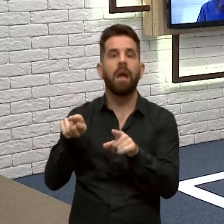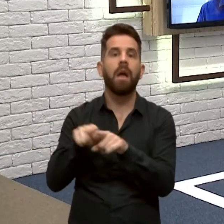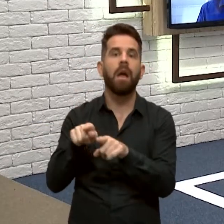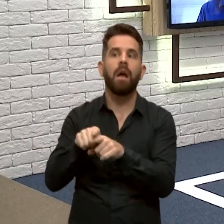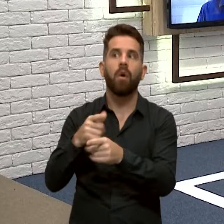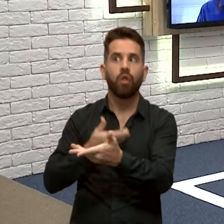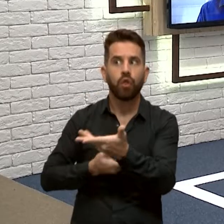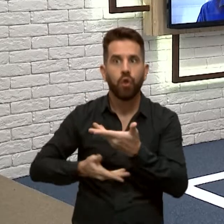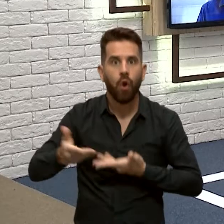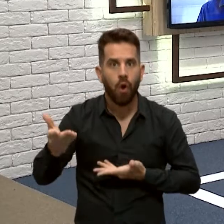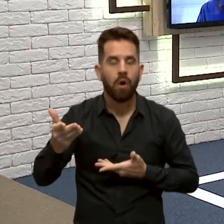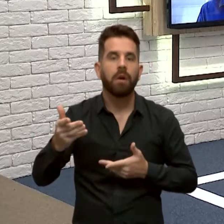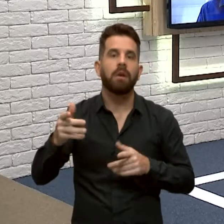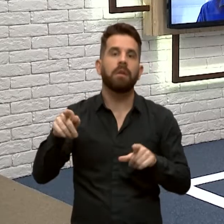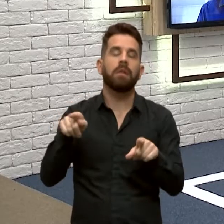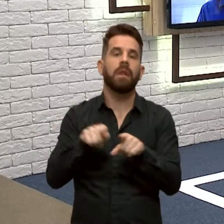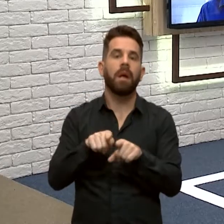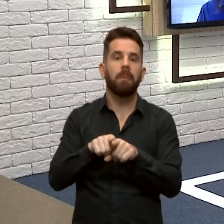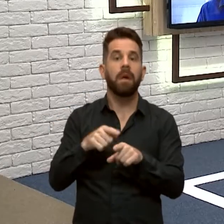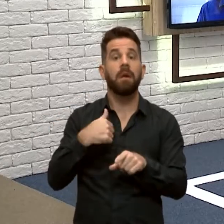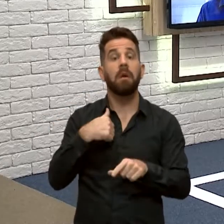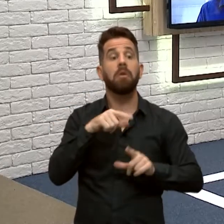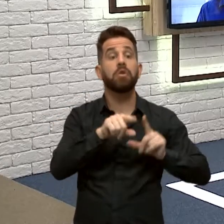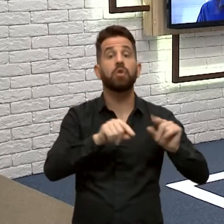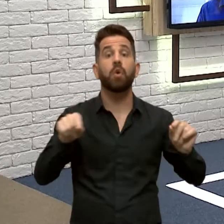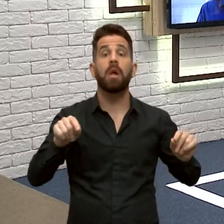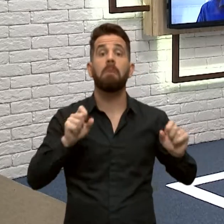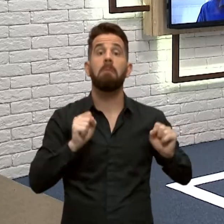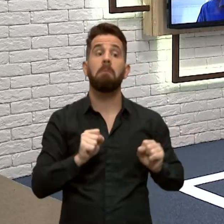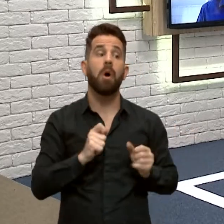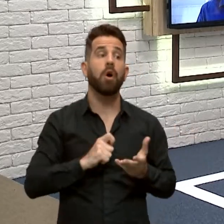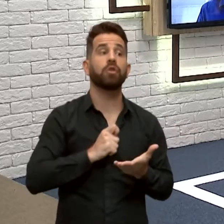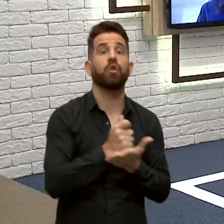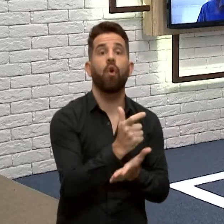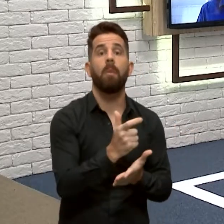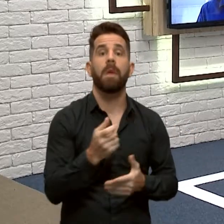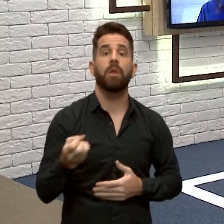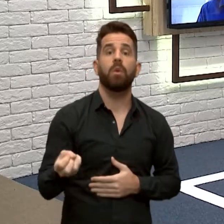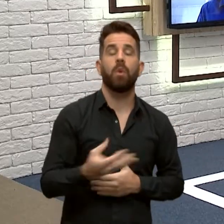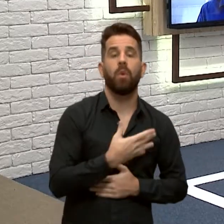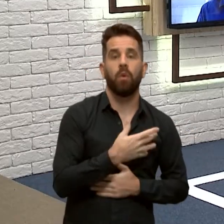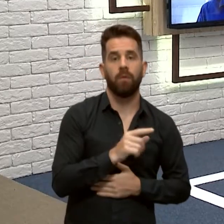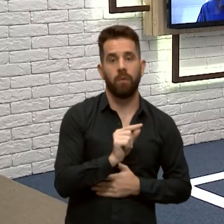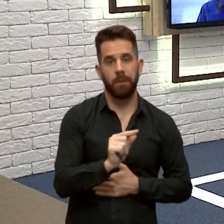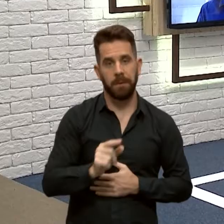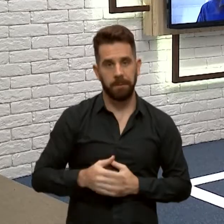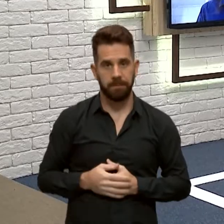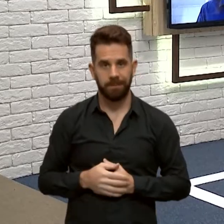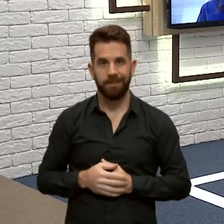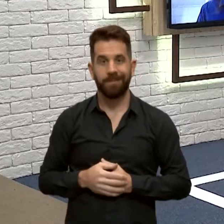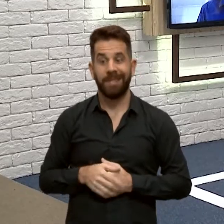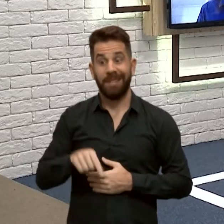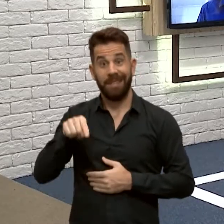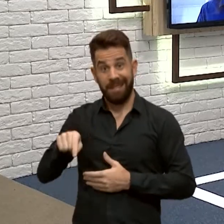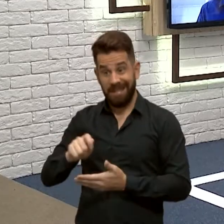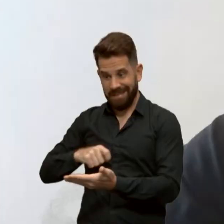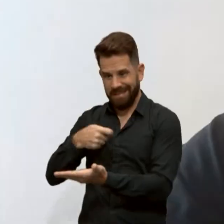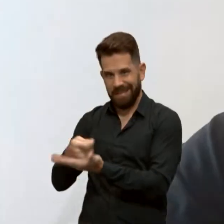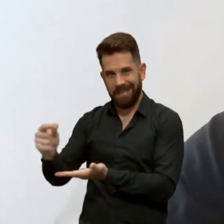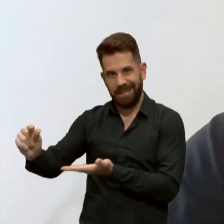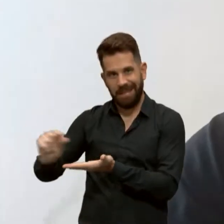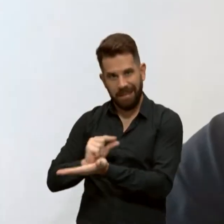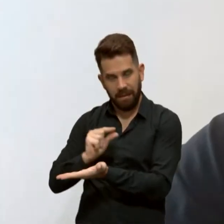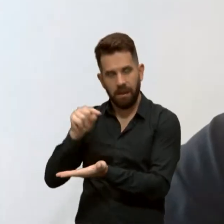O Altair fez um destaque importante, o cashback está ganhando muita representatividade entre os